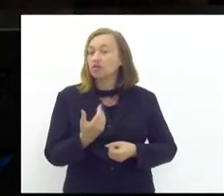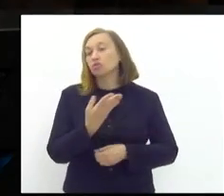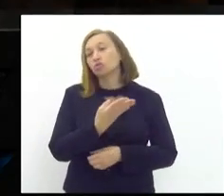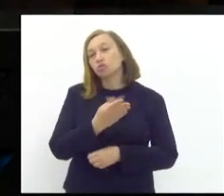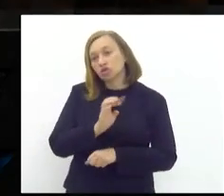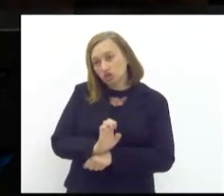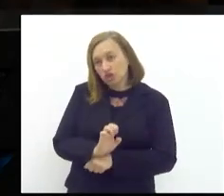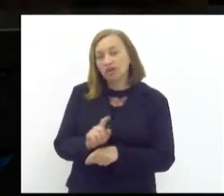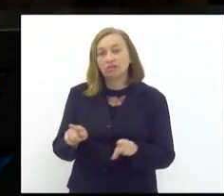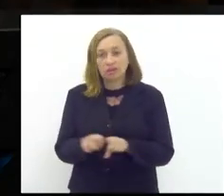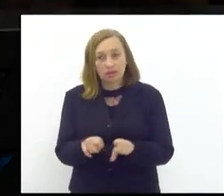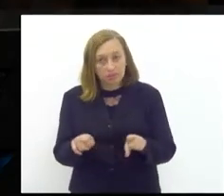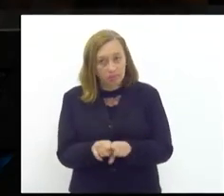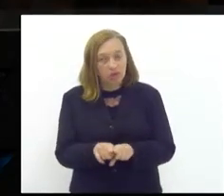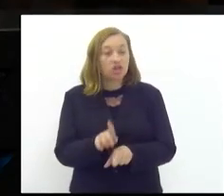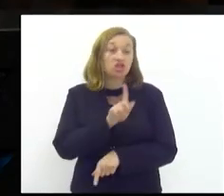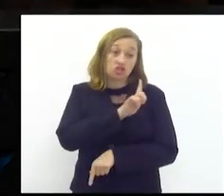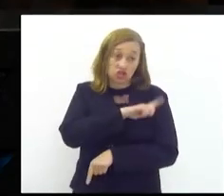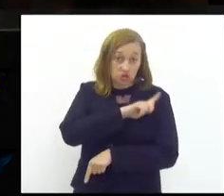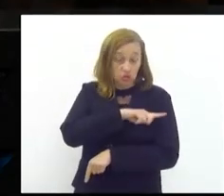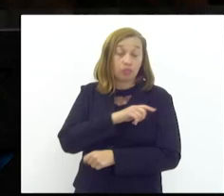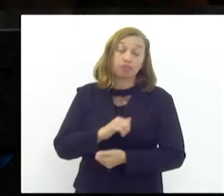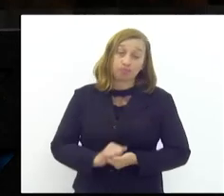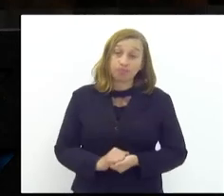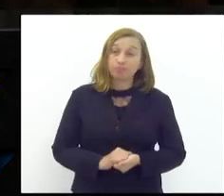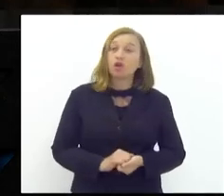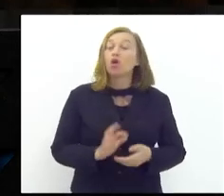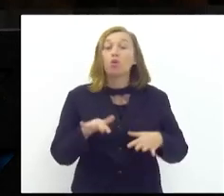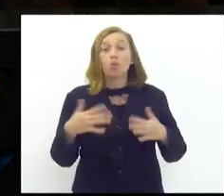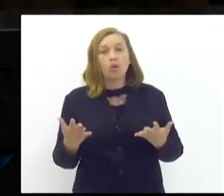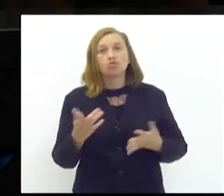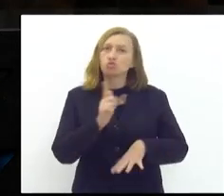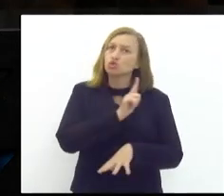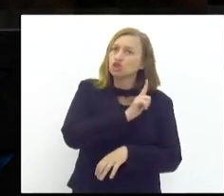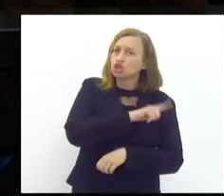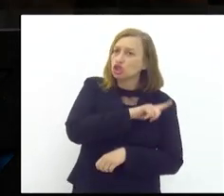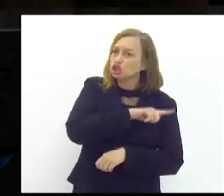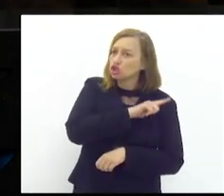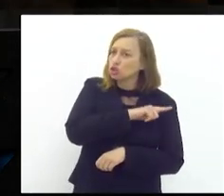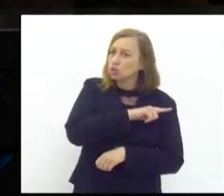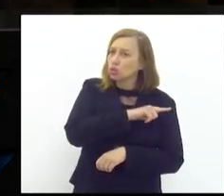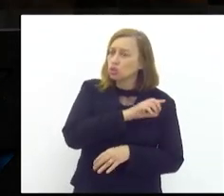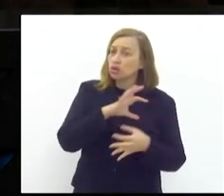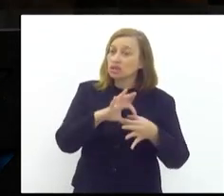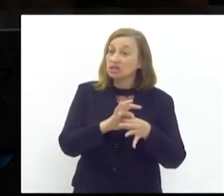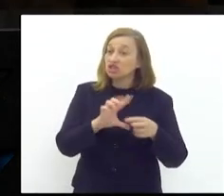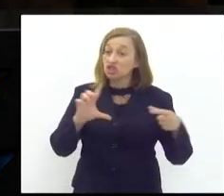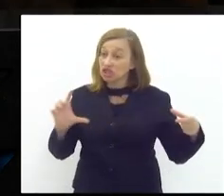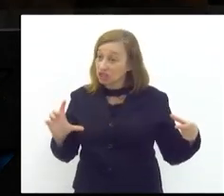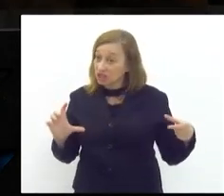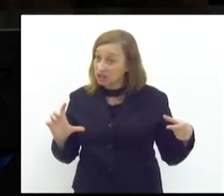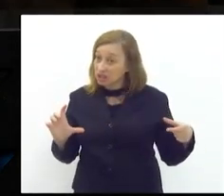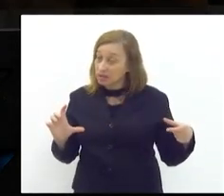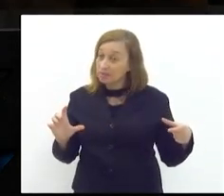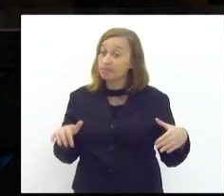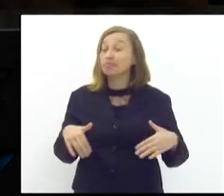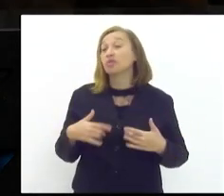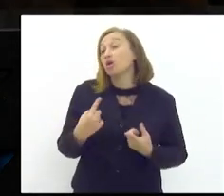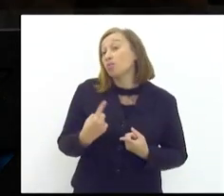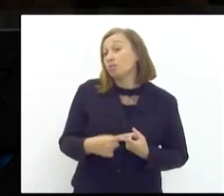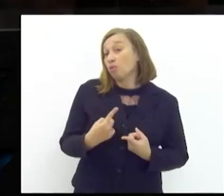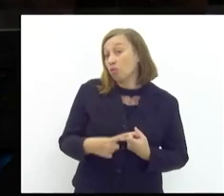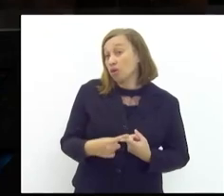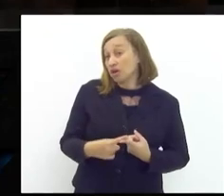também defendendo o gestor quando esse gestor Deixa de ser gestor porque